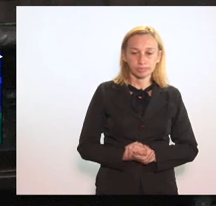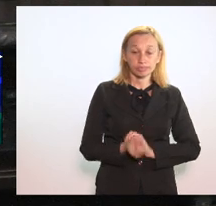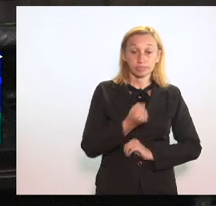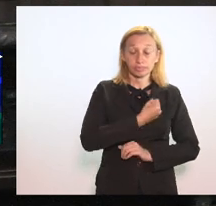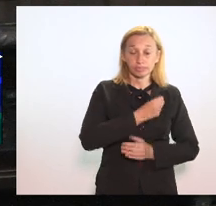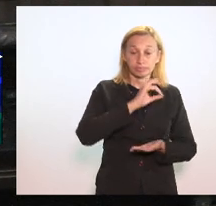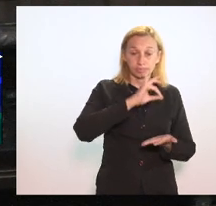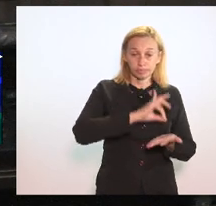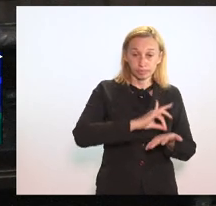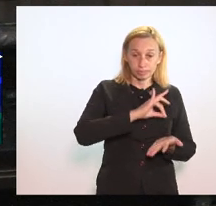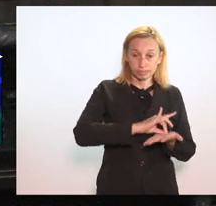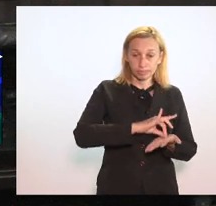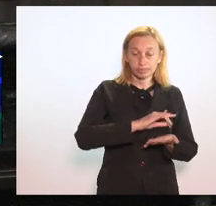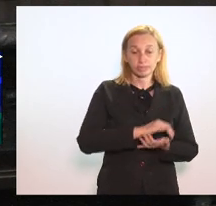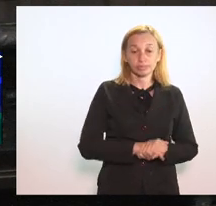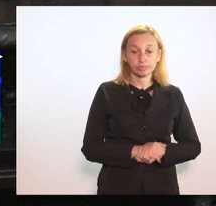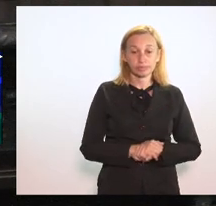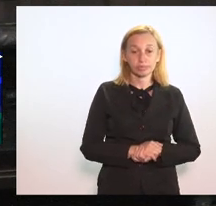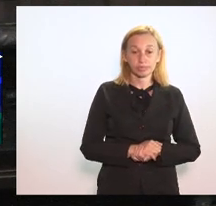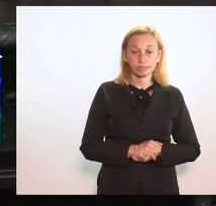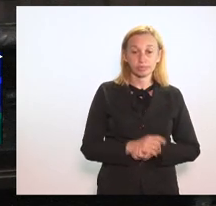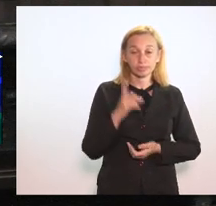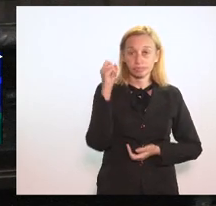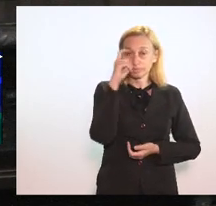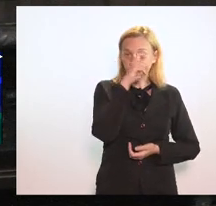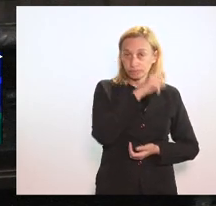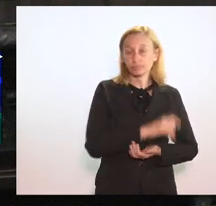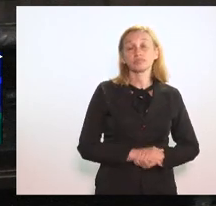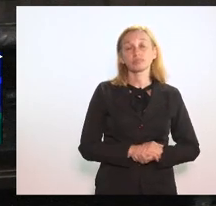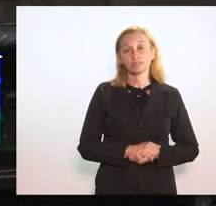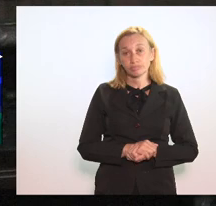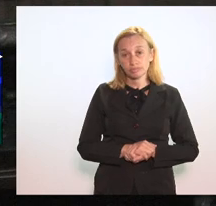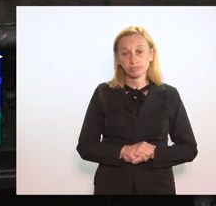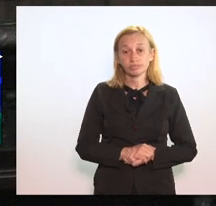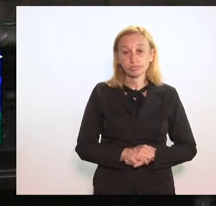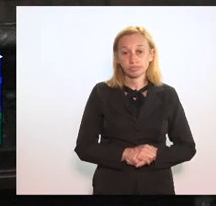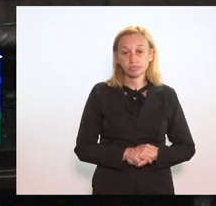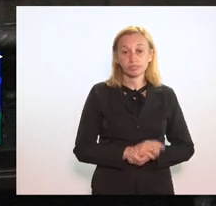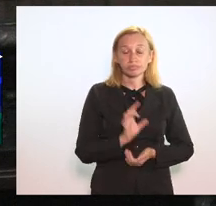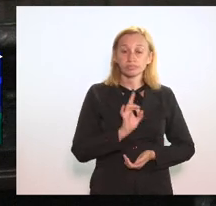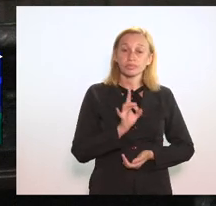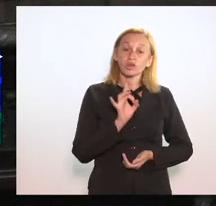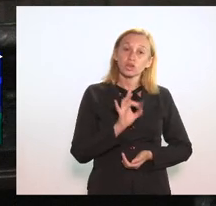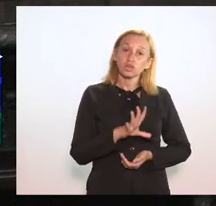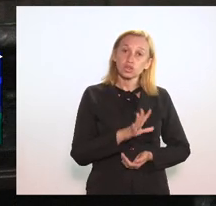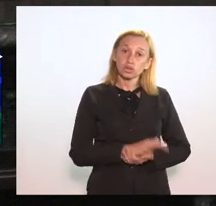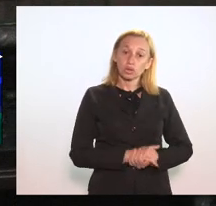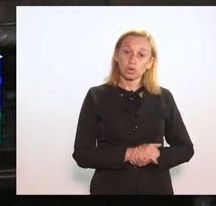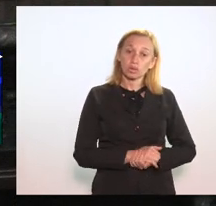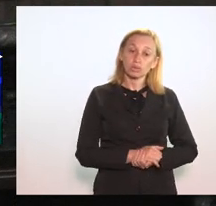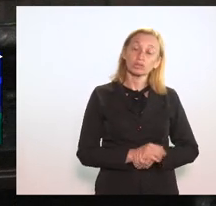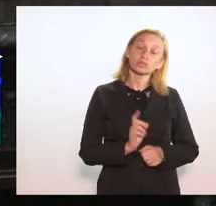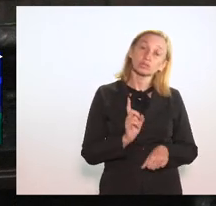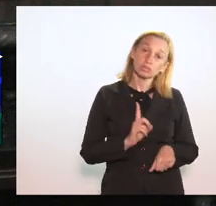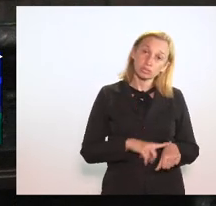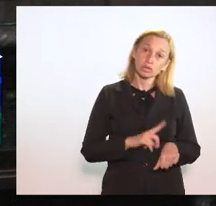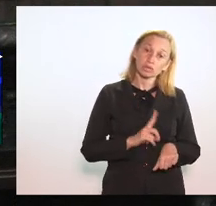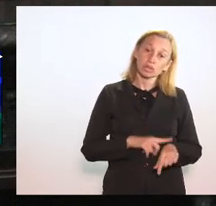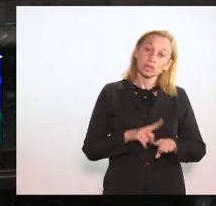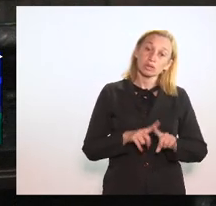números que nos coloca numa situação de muita dificuldade eu não sou durante esse momento